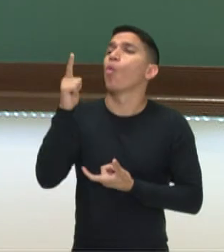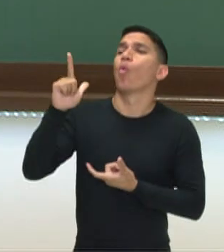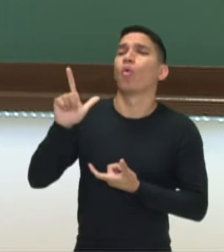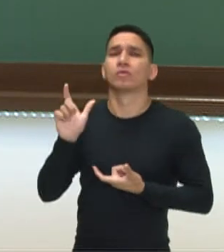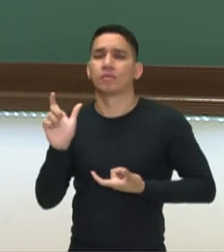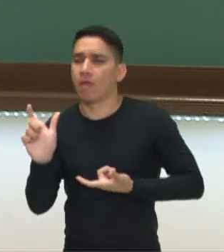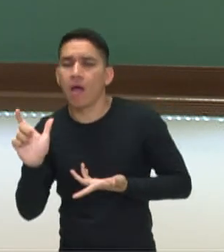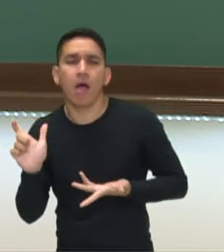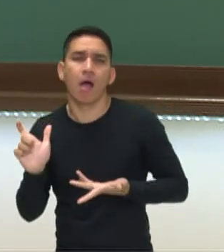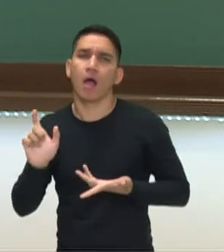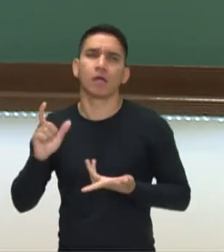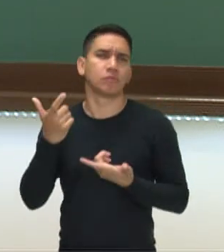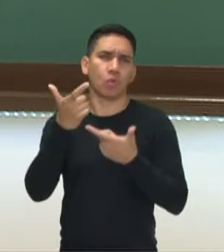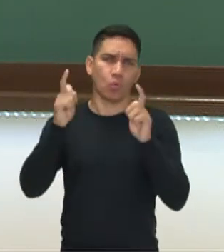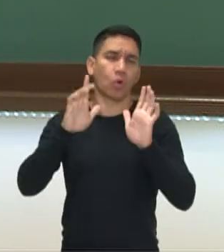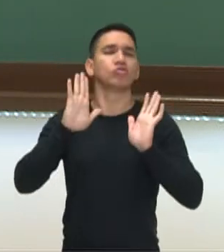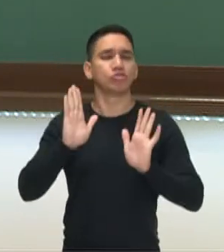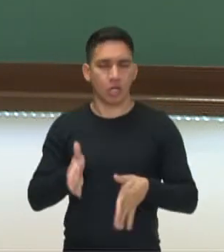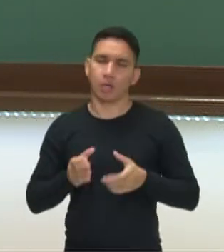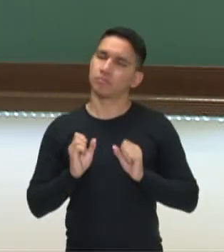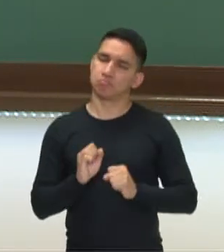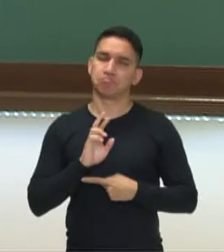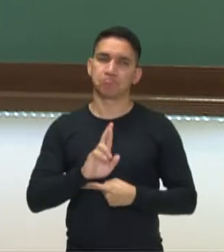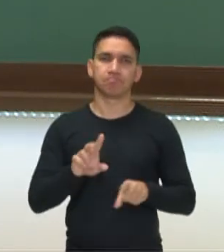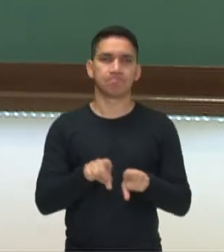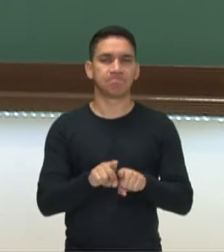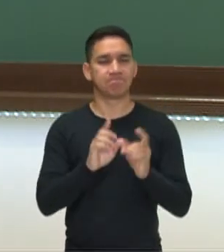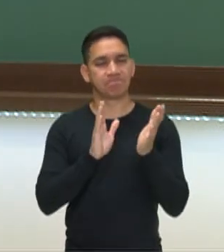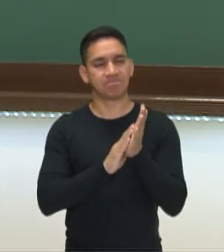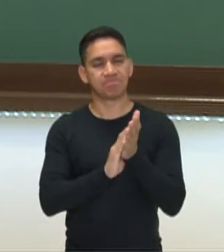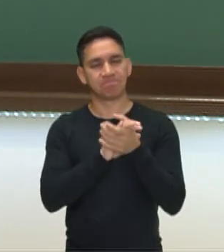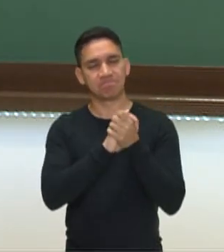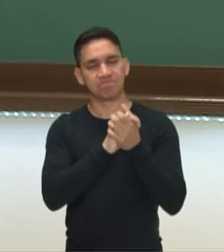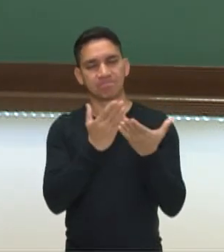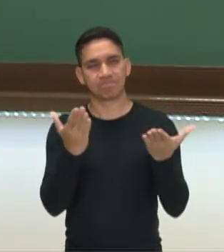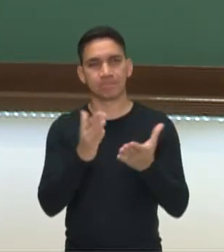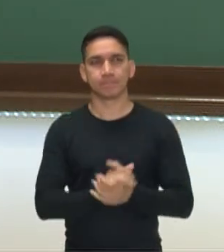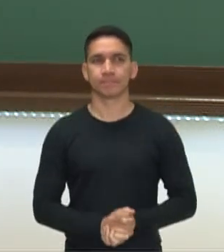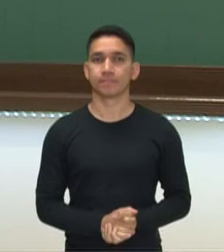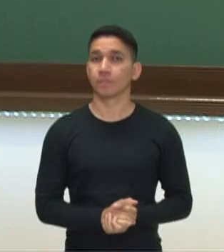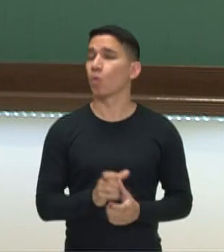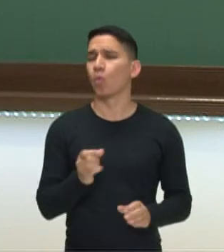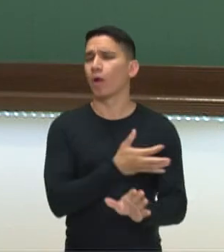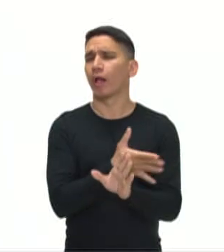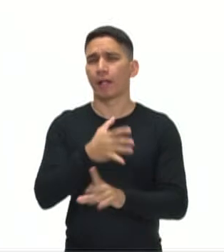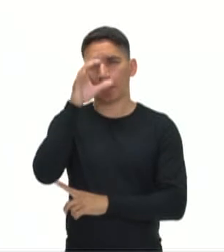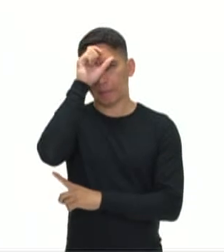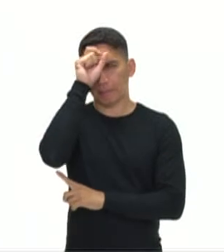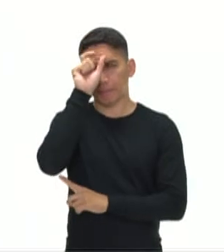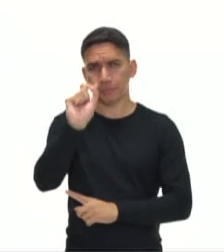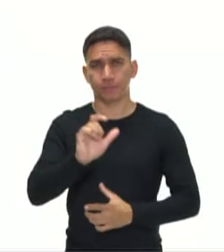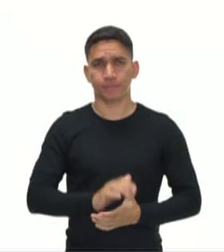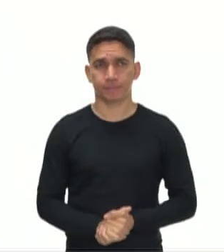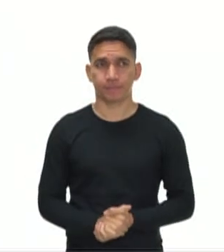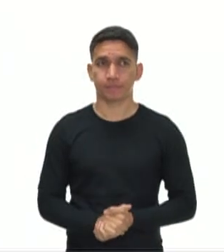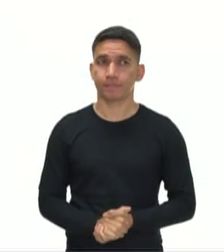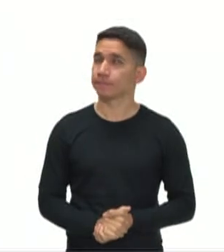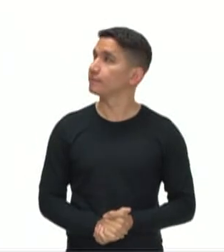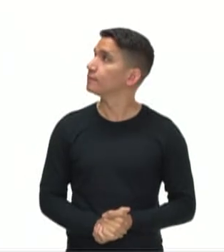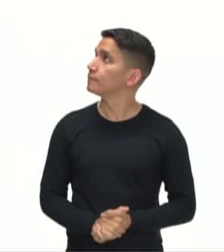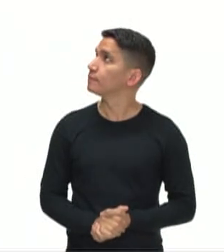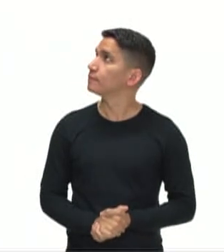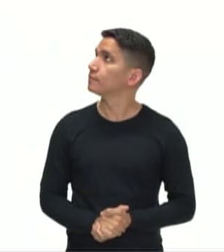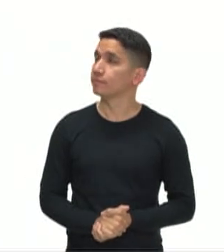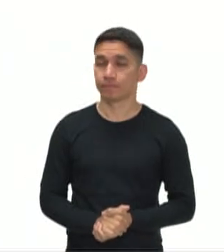uma expressão ou outra, já está valendo também. Parabéns. Tá? O que aprendemos então a respeito do gênero